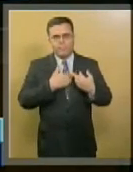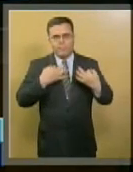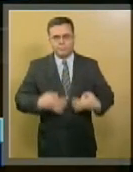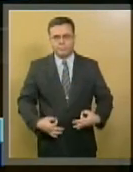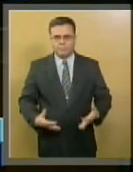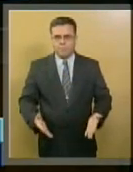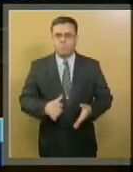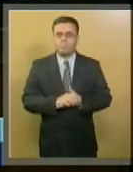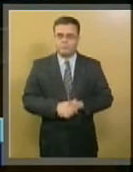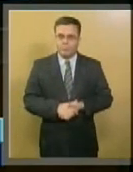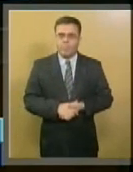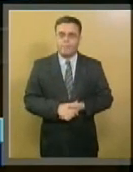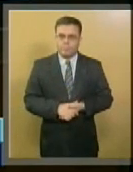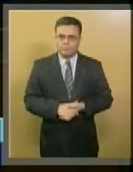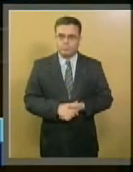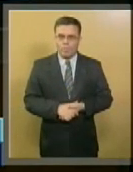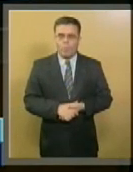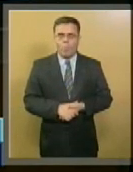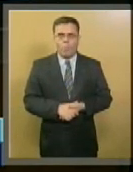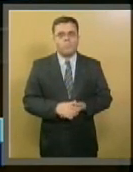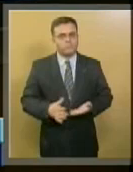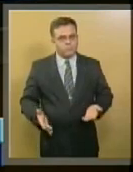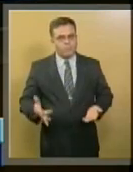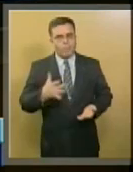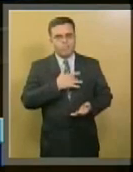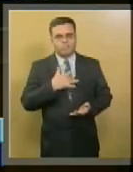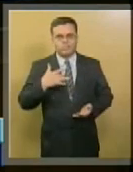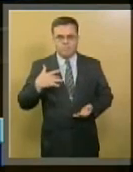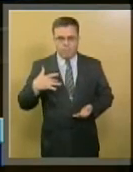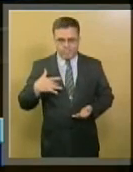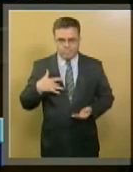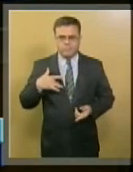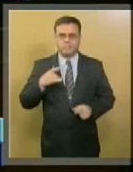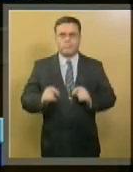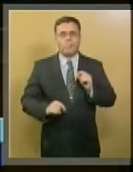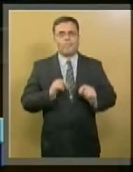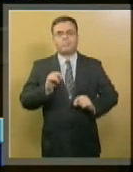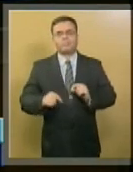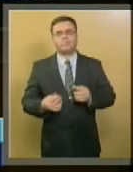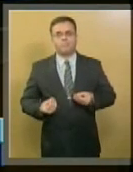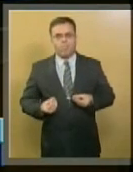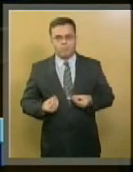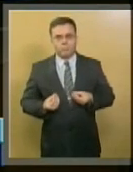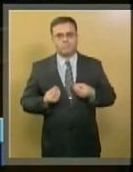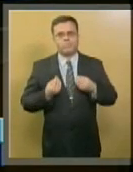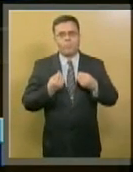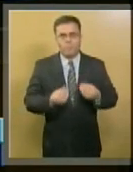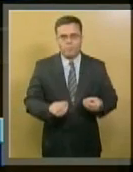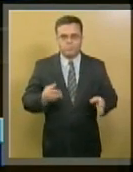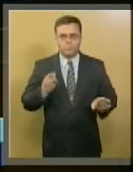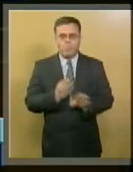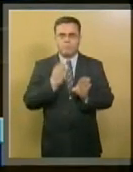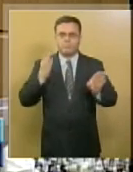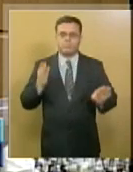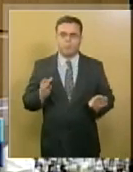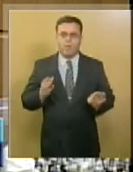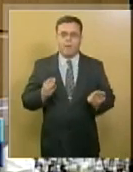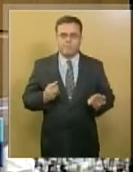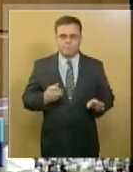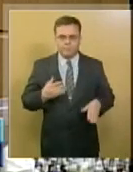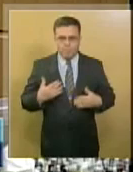responsabilizações. É o posto de saúde veterinário quem vai dar a identificação,